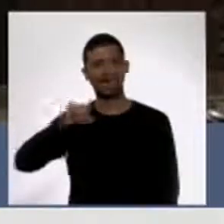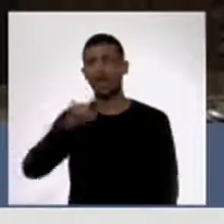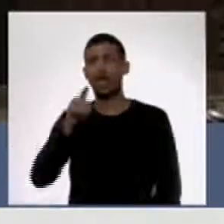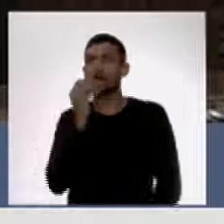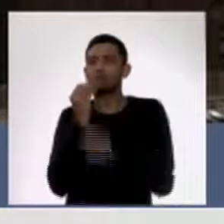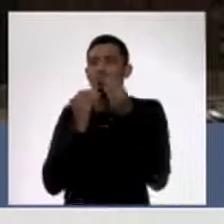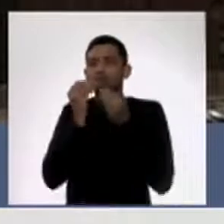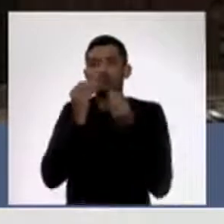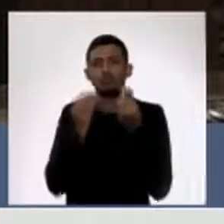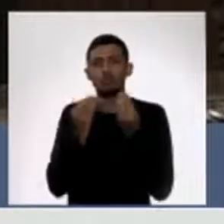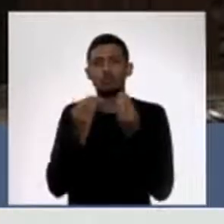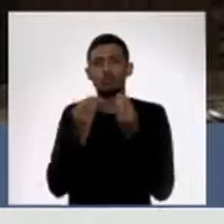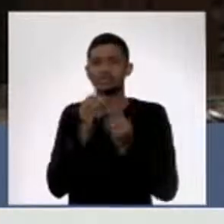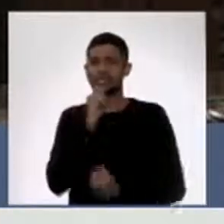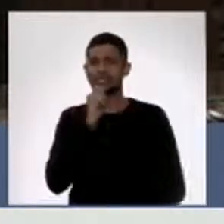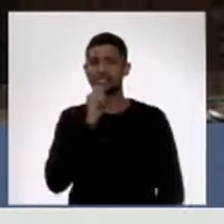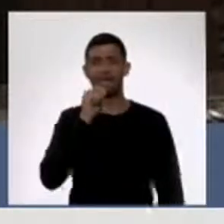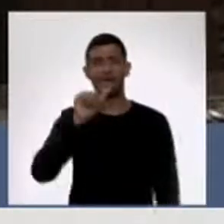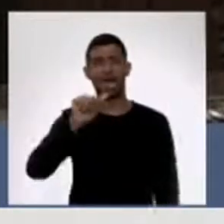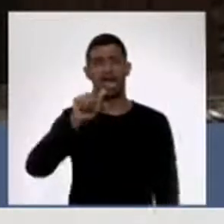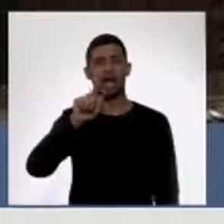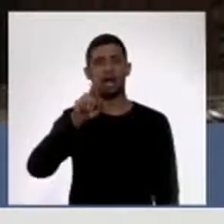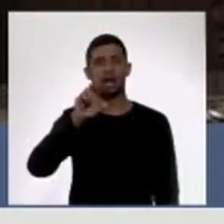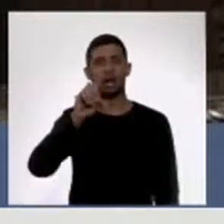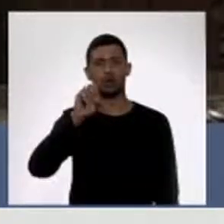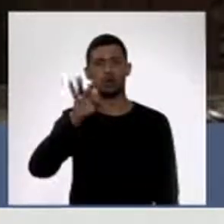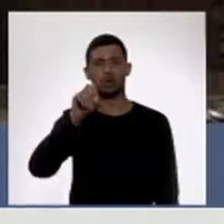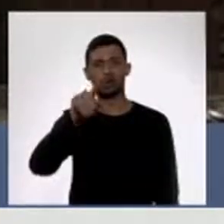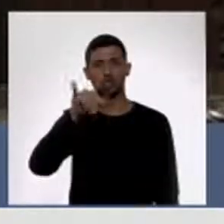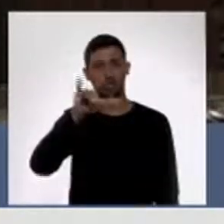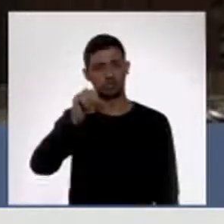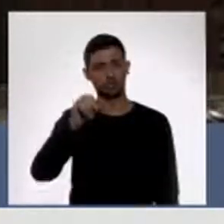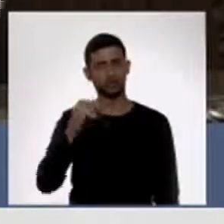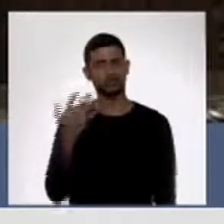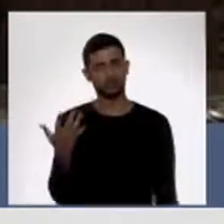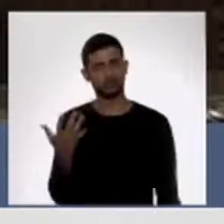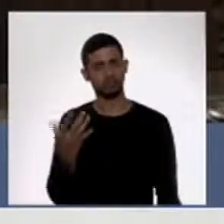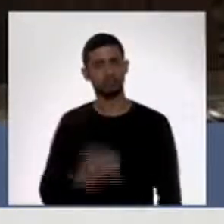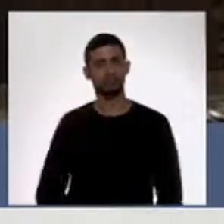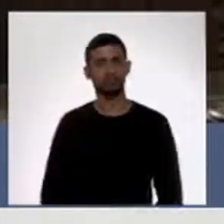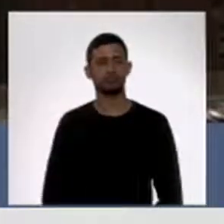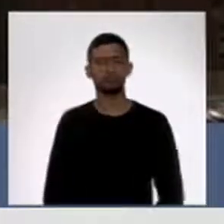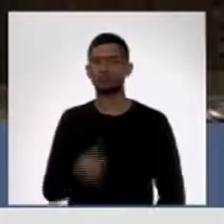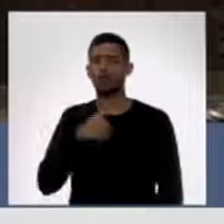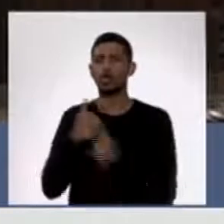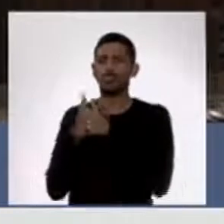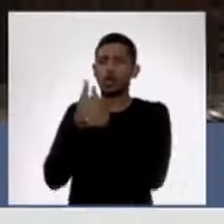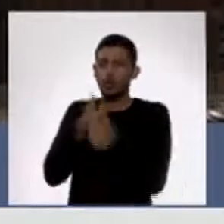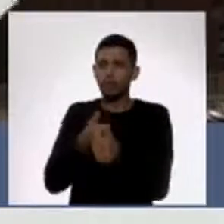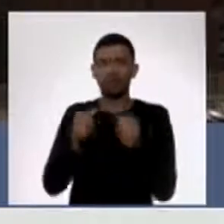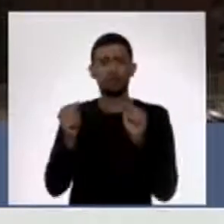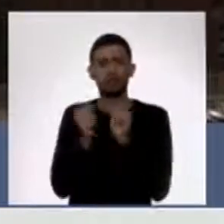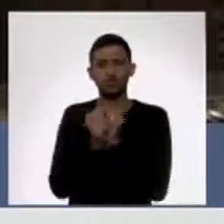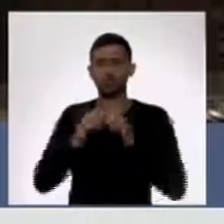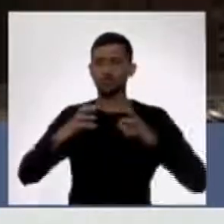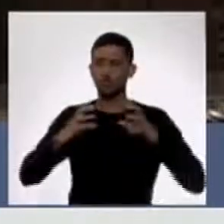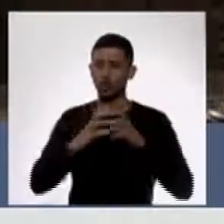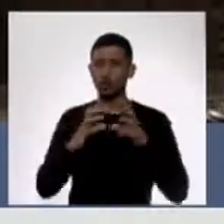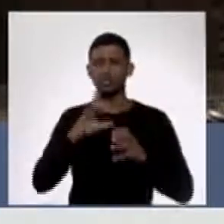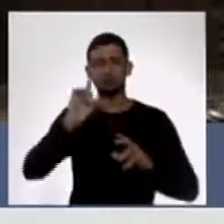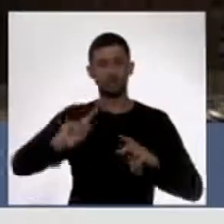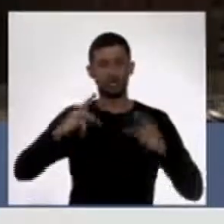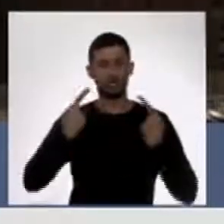alimentos sem agrotóxicos. Ou seja, nós estamos acompanhando, juntamente com a Comissão de Direitos